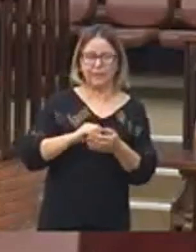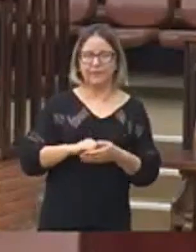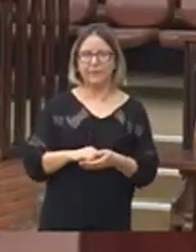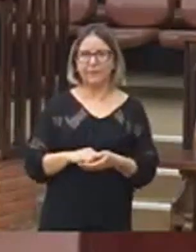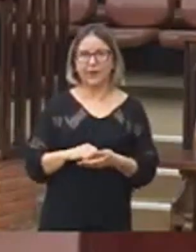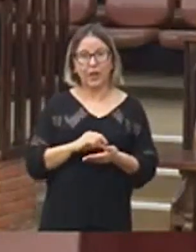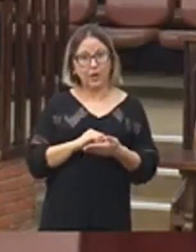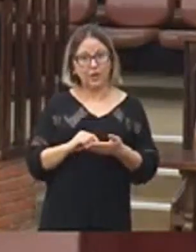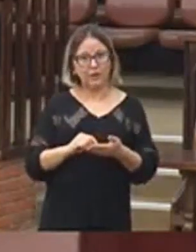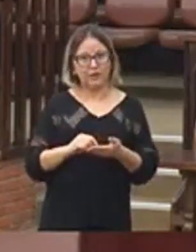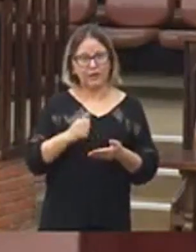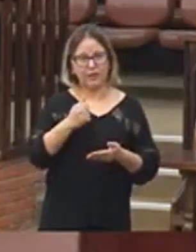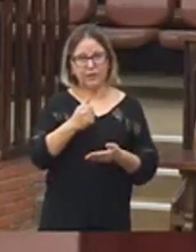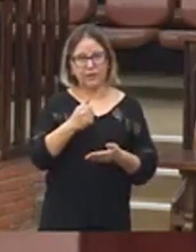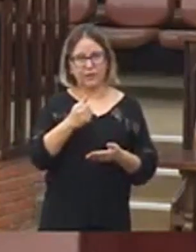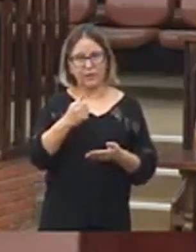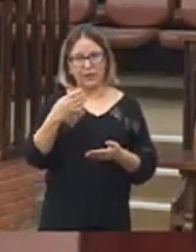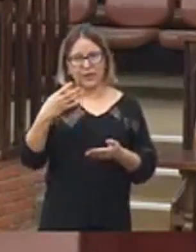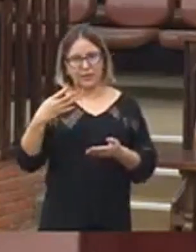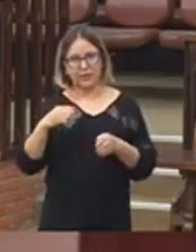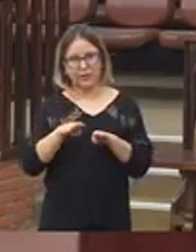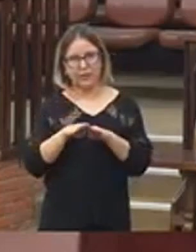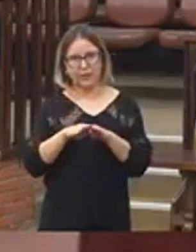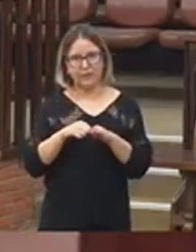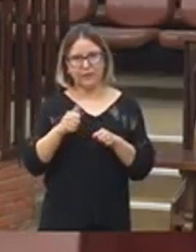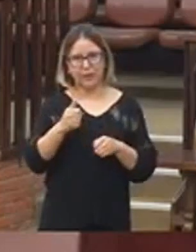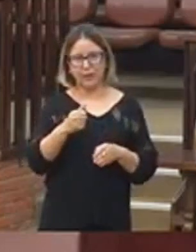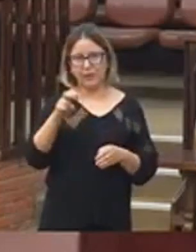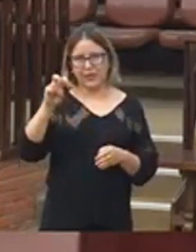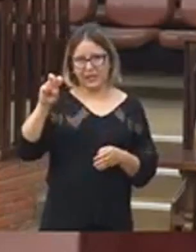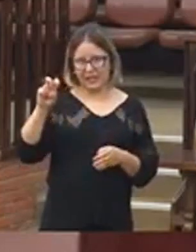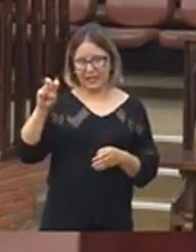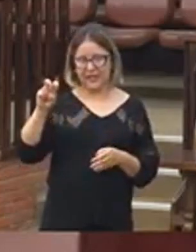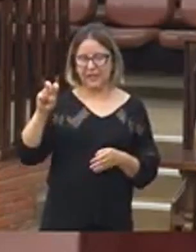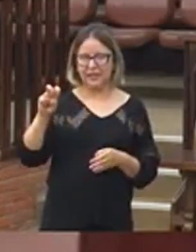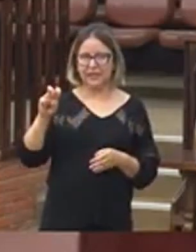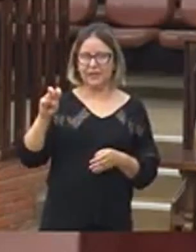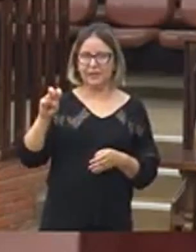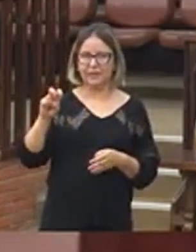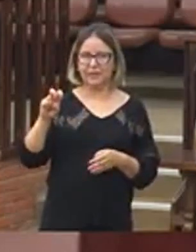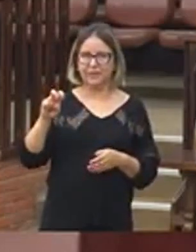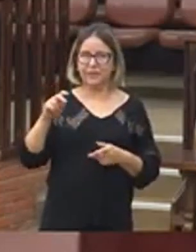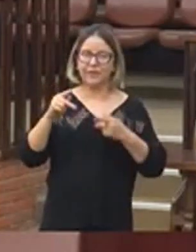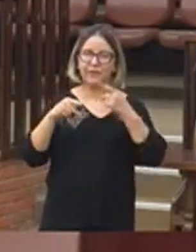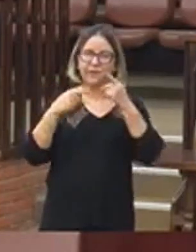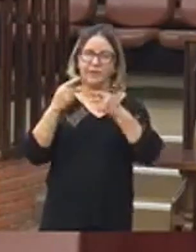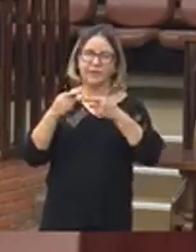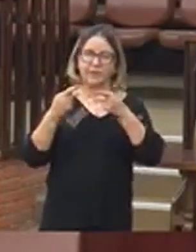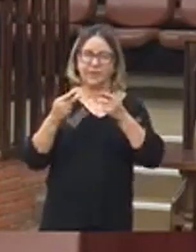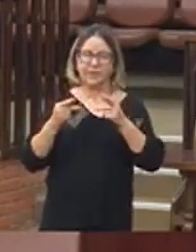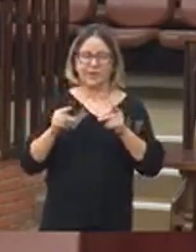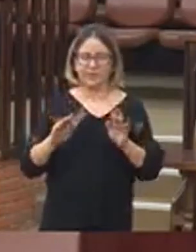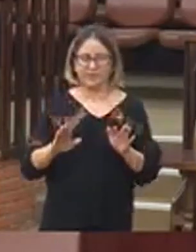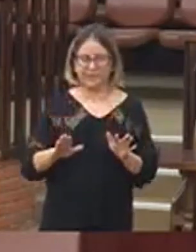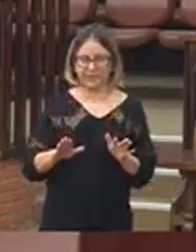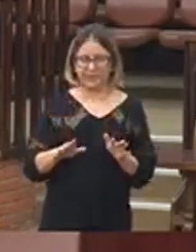versículos 14 e 15, aí embaixo, versículos 14 e 15 de João 11.